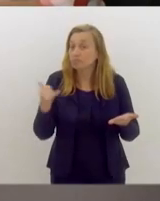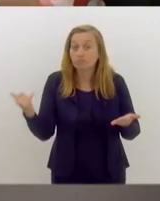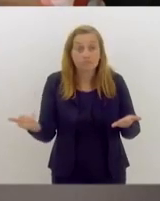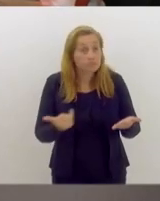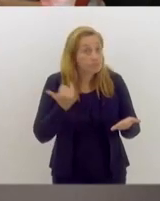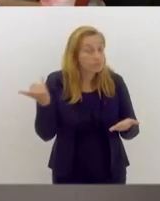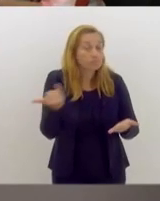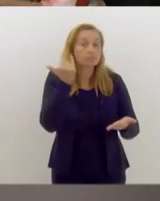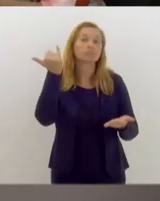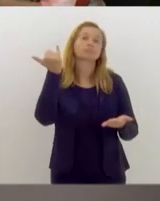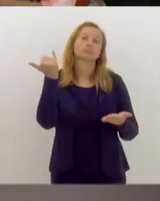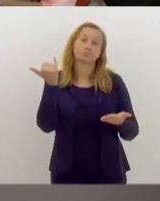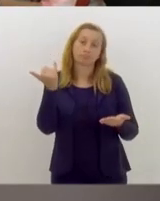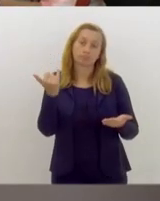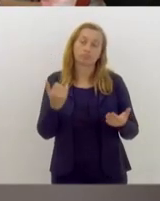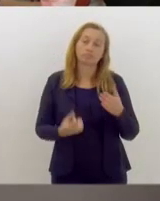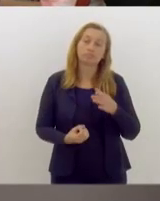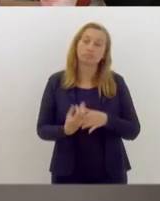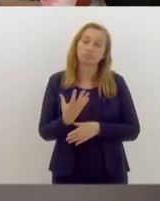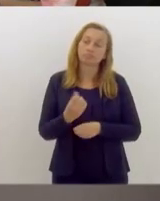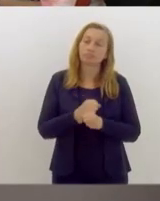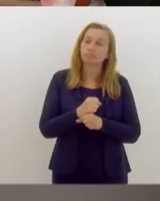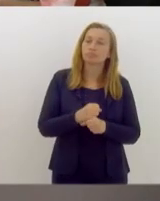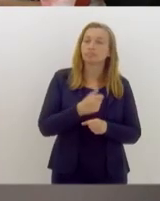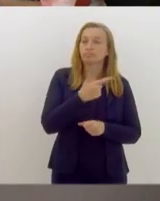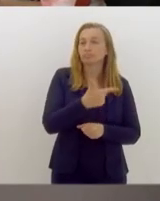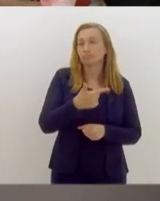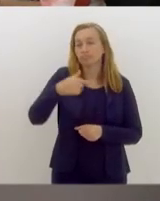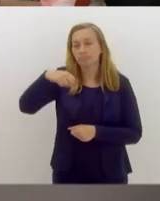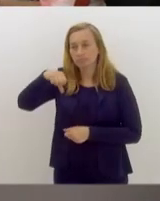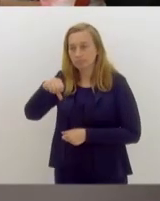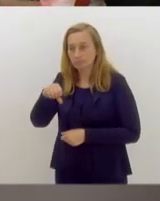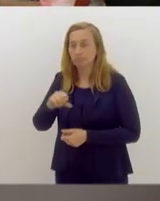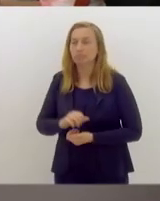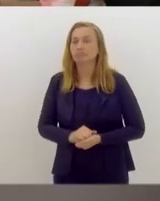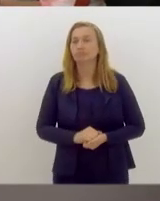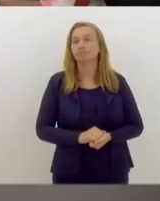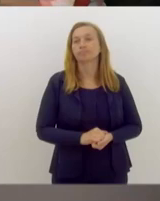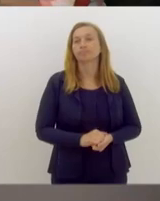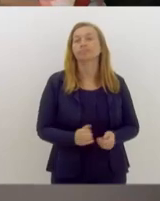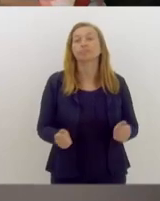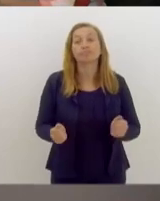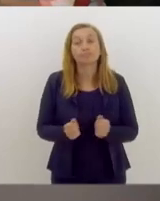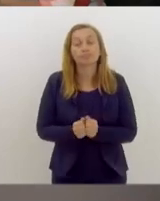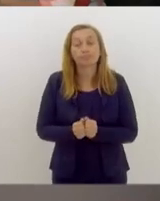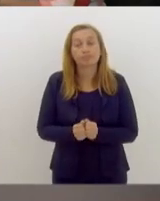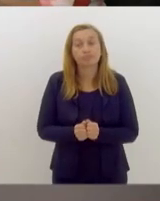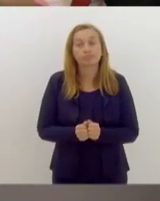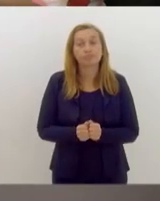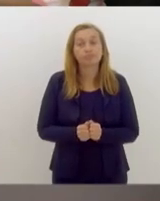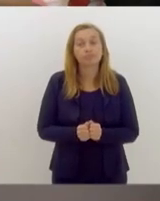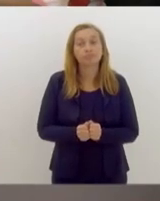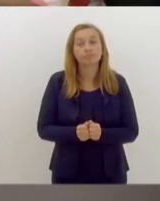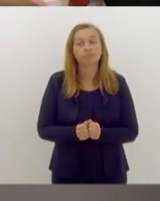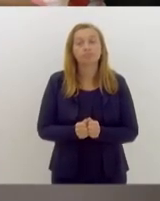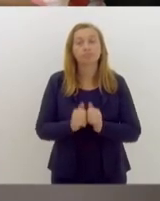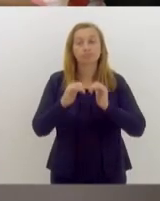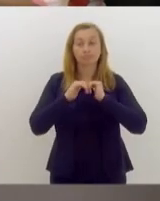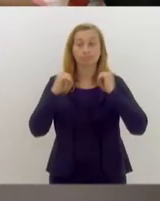importância que foi construído em 2019 em conjunto em um congresso